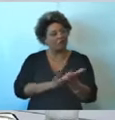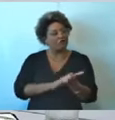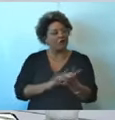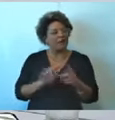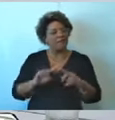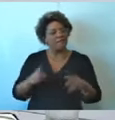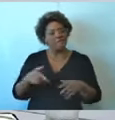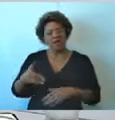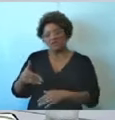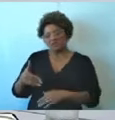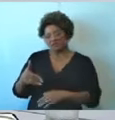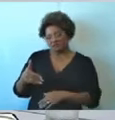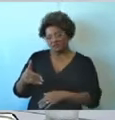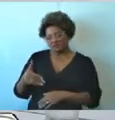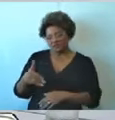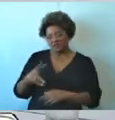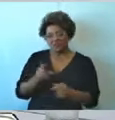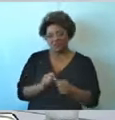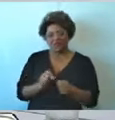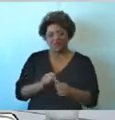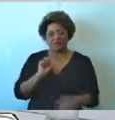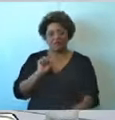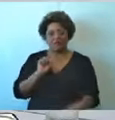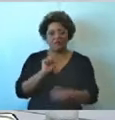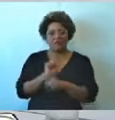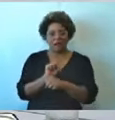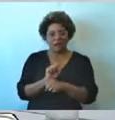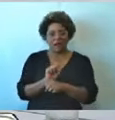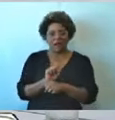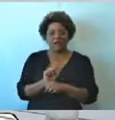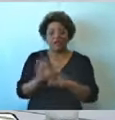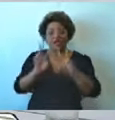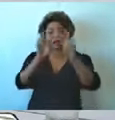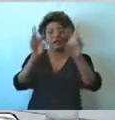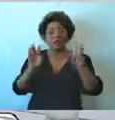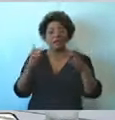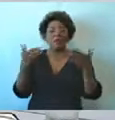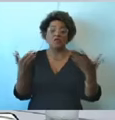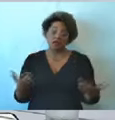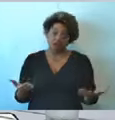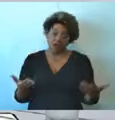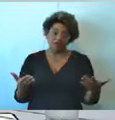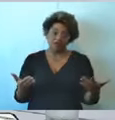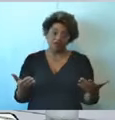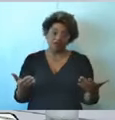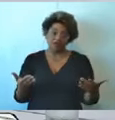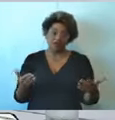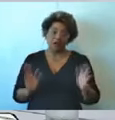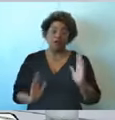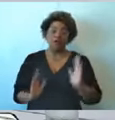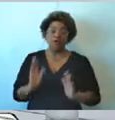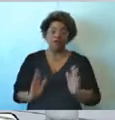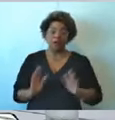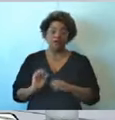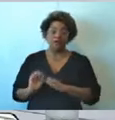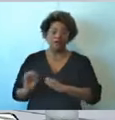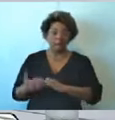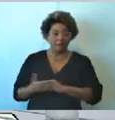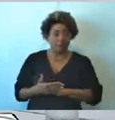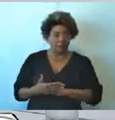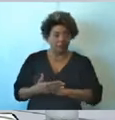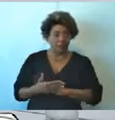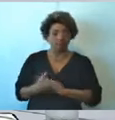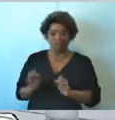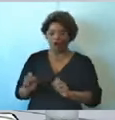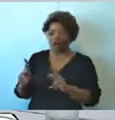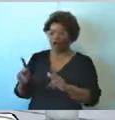um break, né? E uma das pautas foi isso. Nós fomos herói na pandemia, hoje em dia nós somos escravos, somos marginais, né? Então, todo mundo